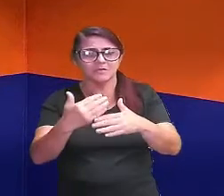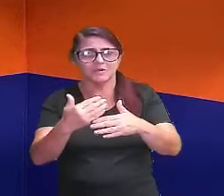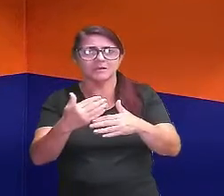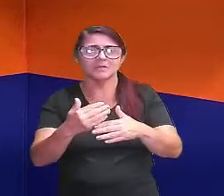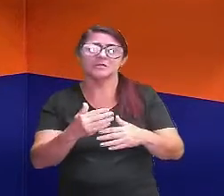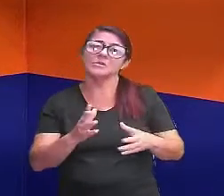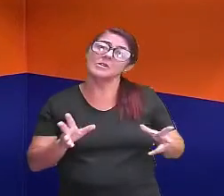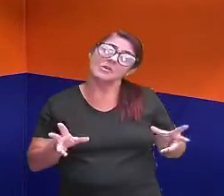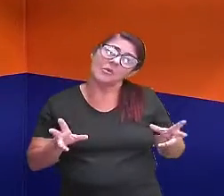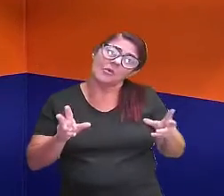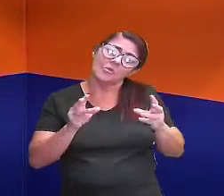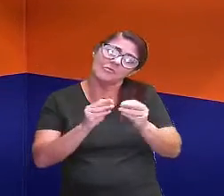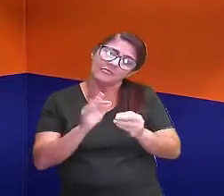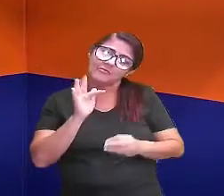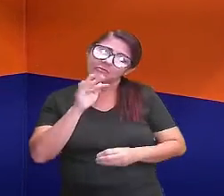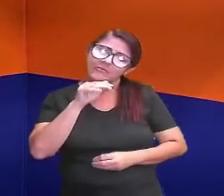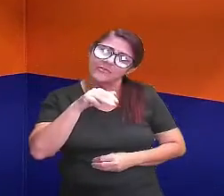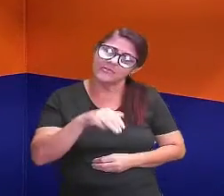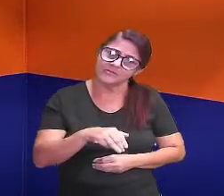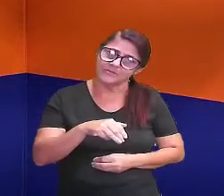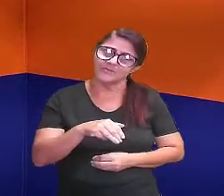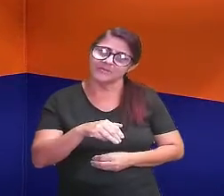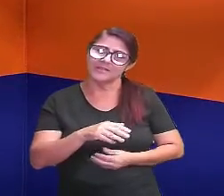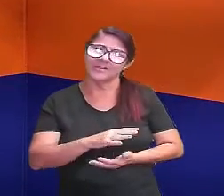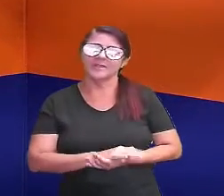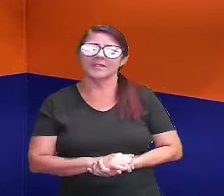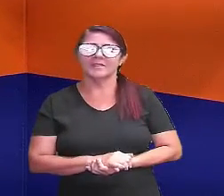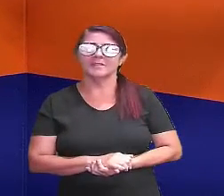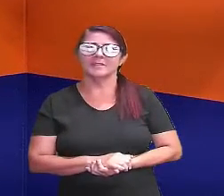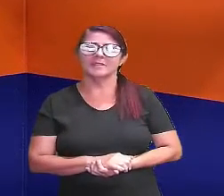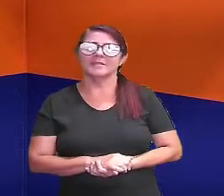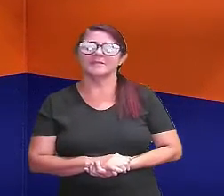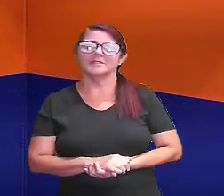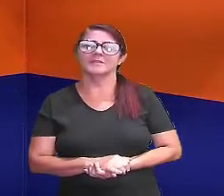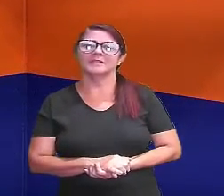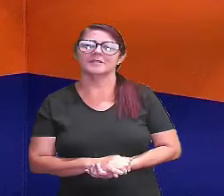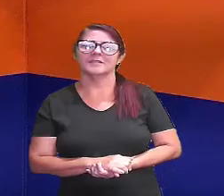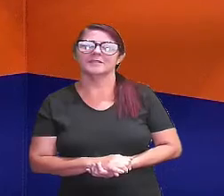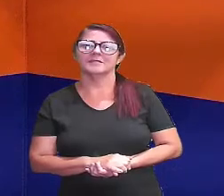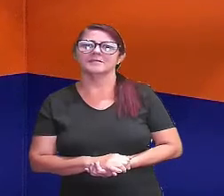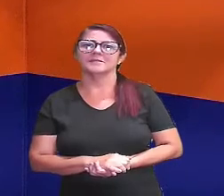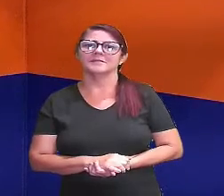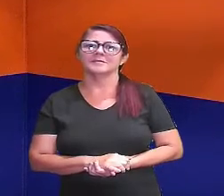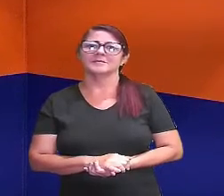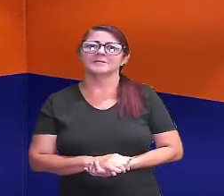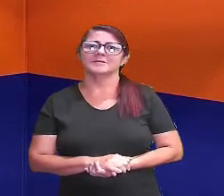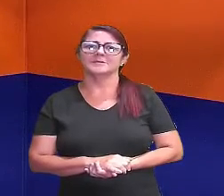o clímax, tá? Terminando no desfecho, que é o final da história.